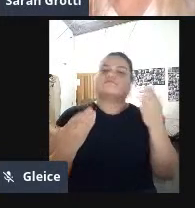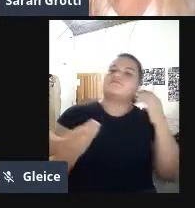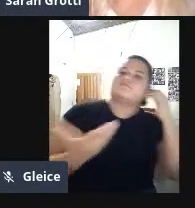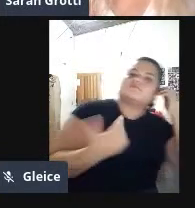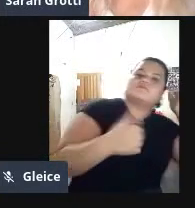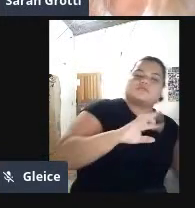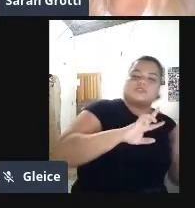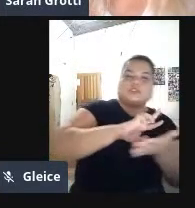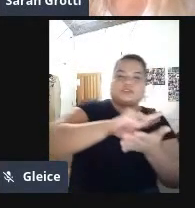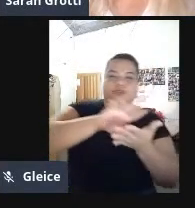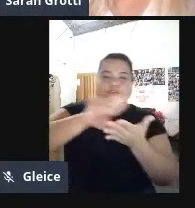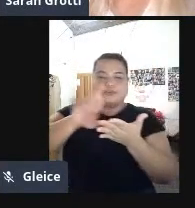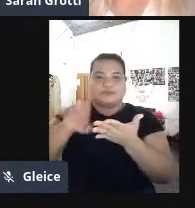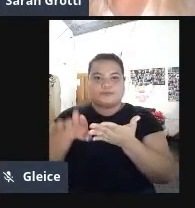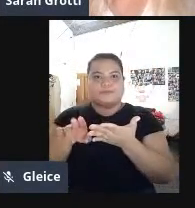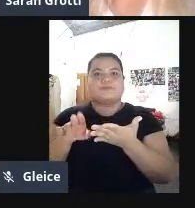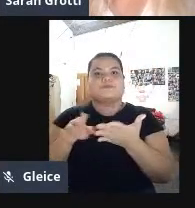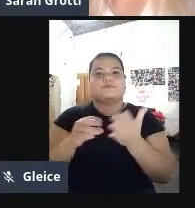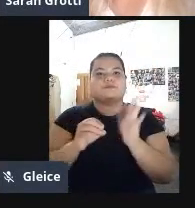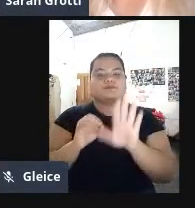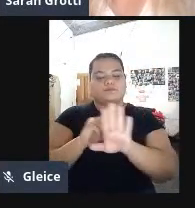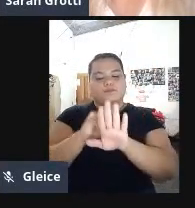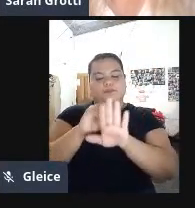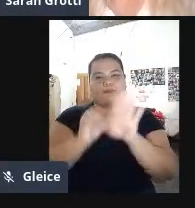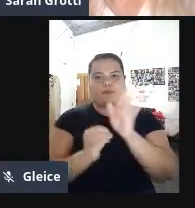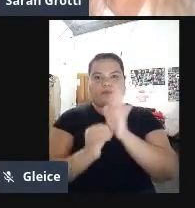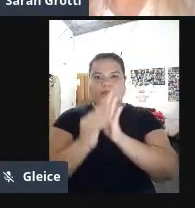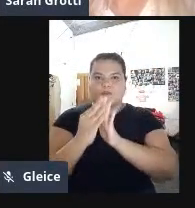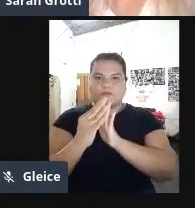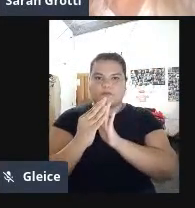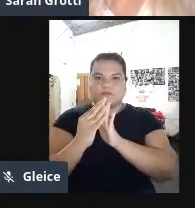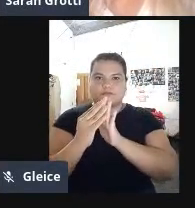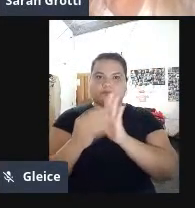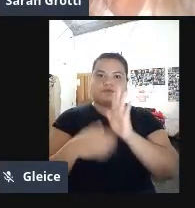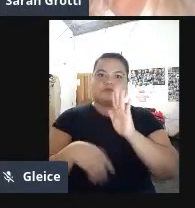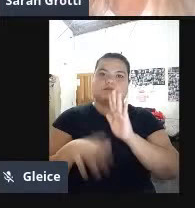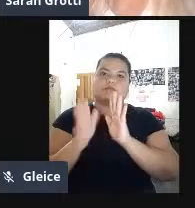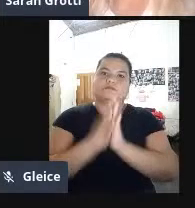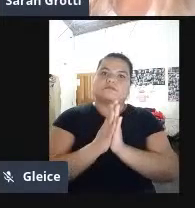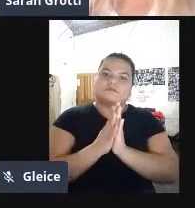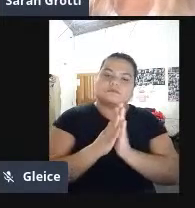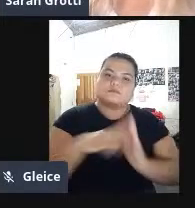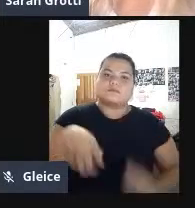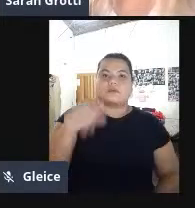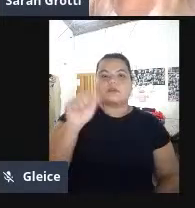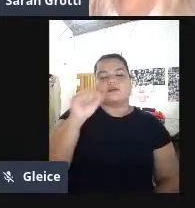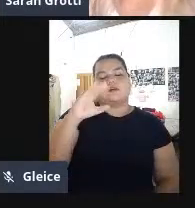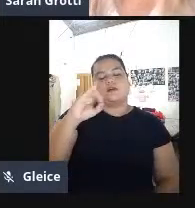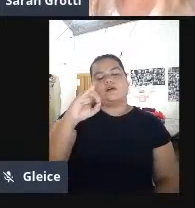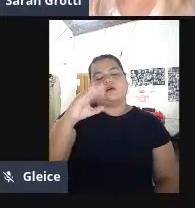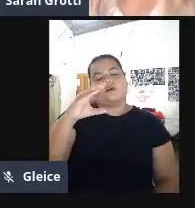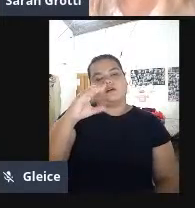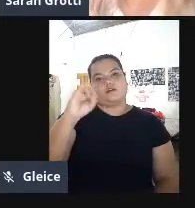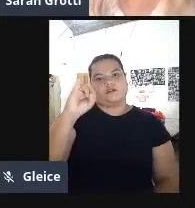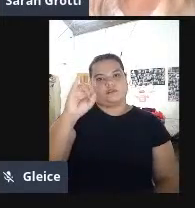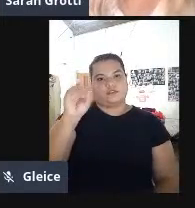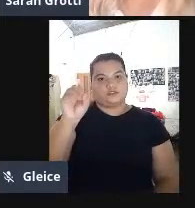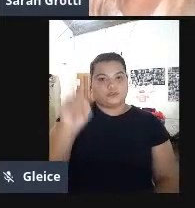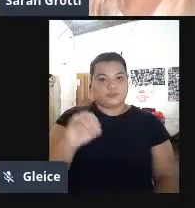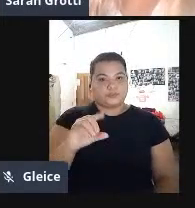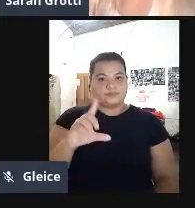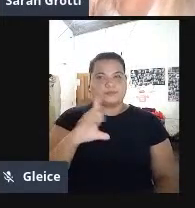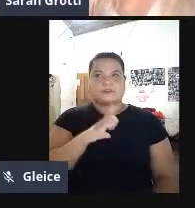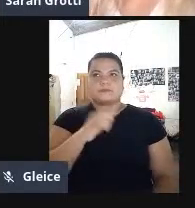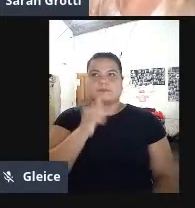esses 3 são aminoácidos, vitamina A e ácido málico. O ácido málico a gente pode estar encontrando aí na maçã e na